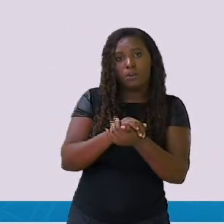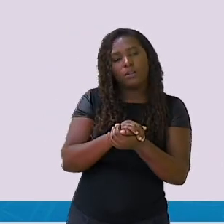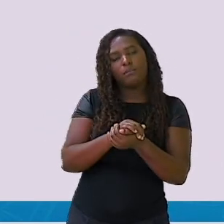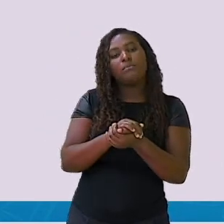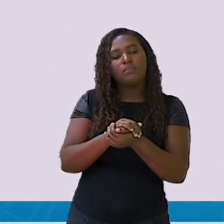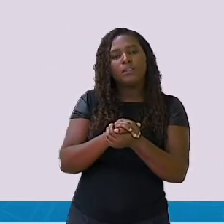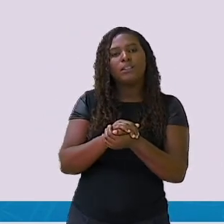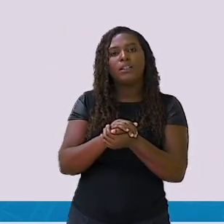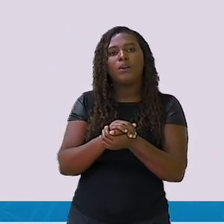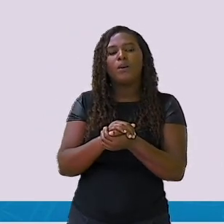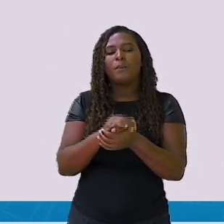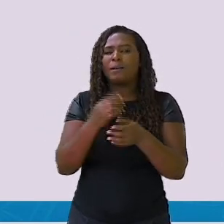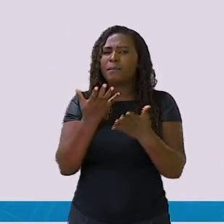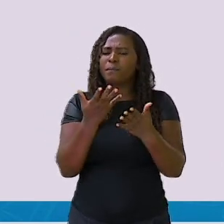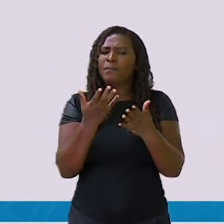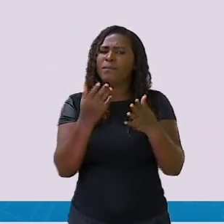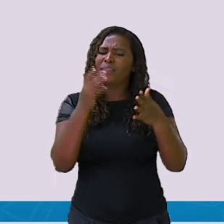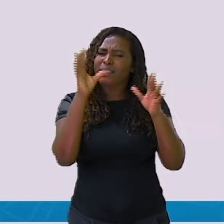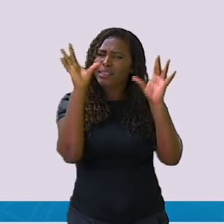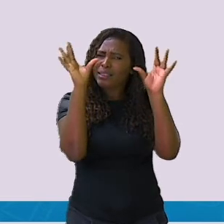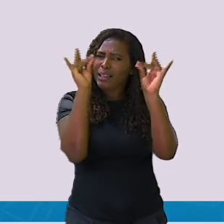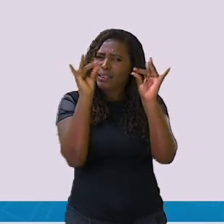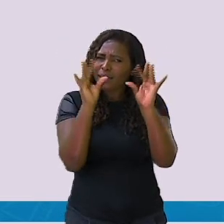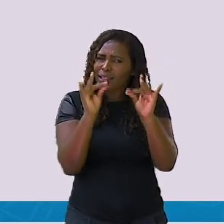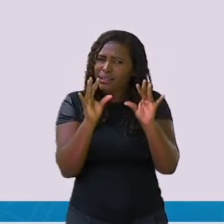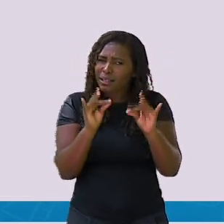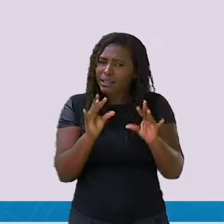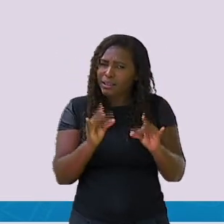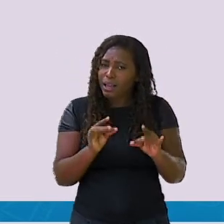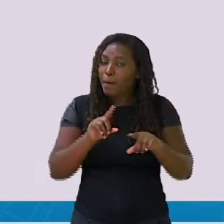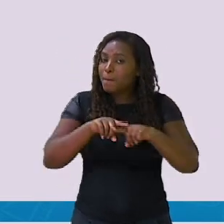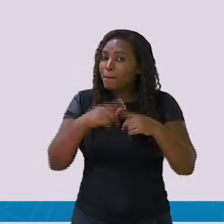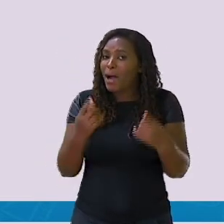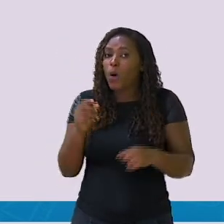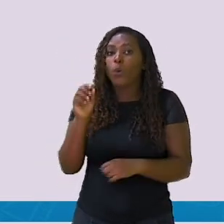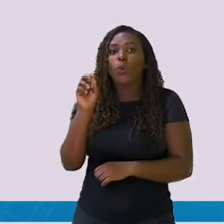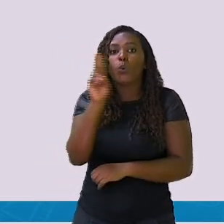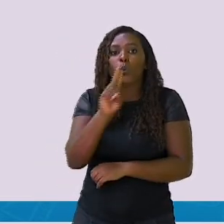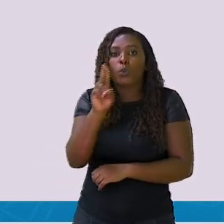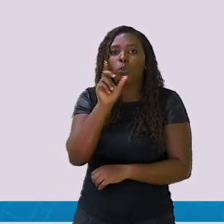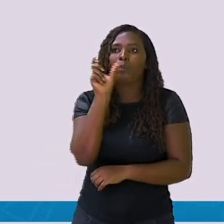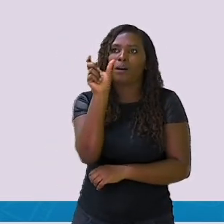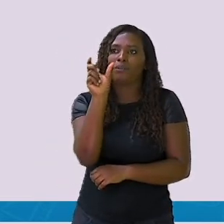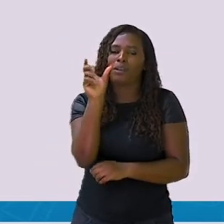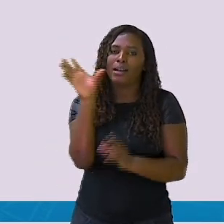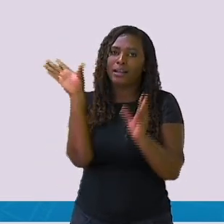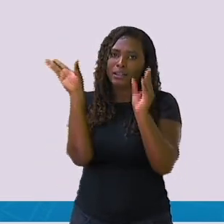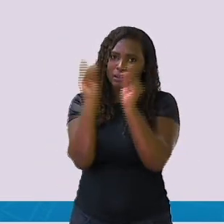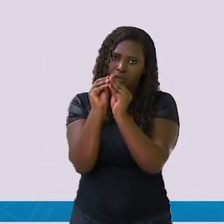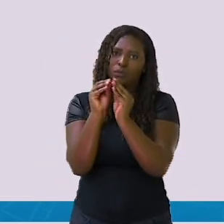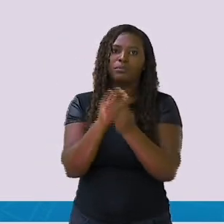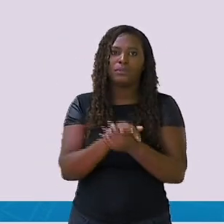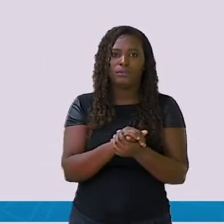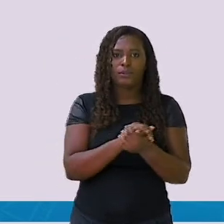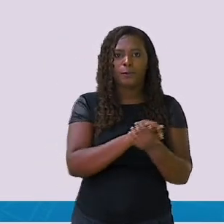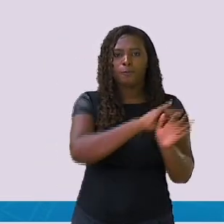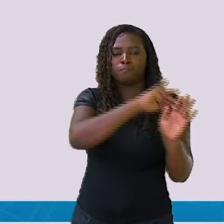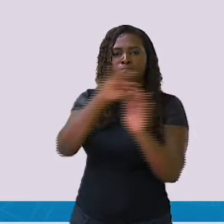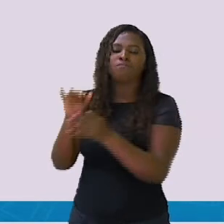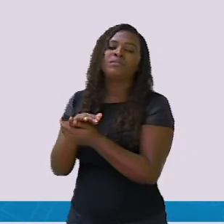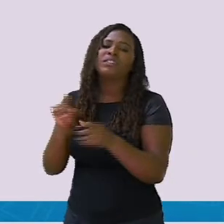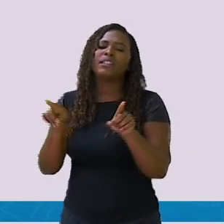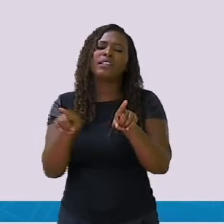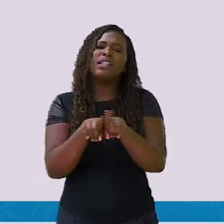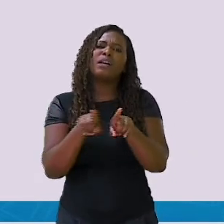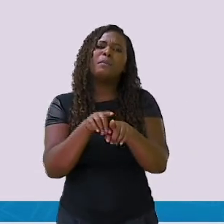palavras pequenas, tá? E aí eu trouxe para vocês aqui, ao terminar, o importante é você fixar esse mapa